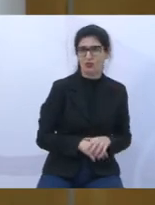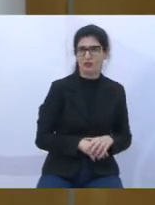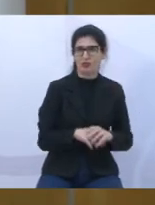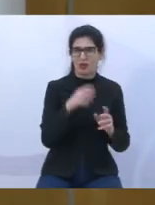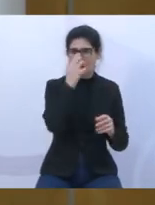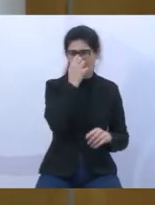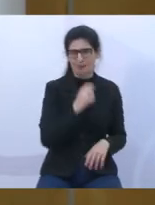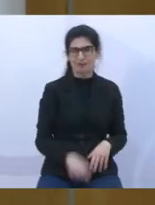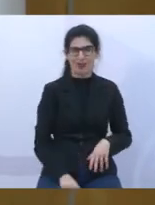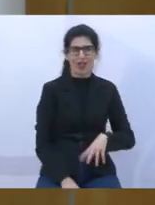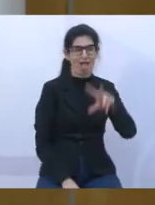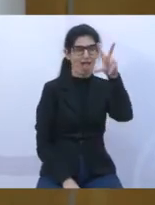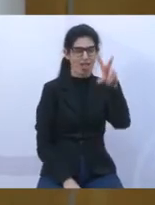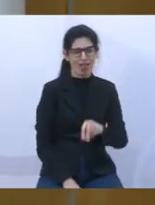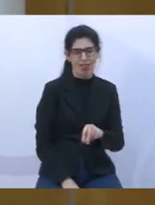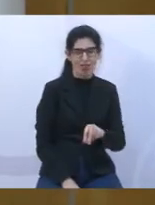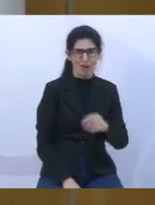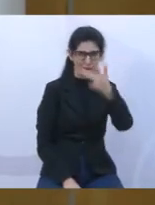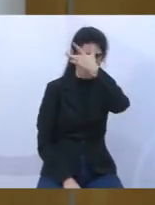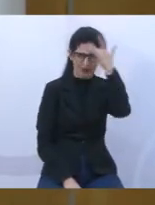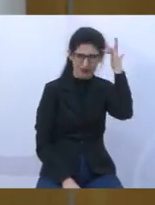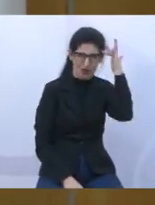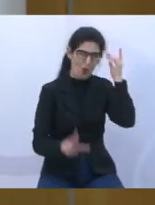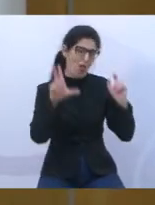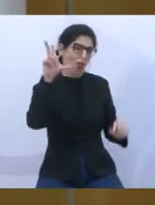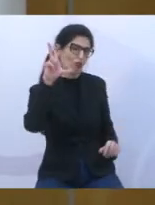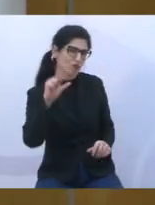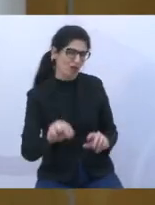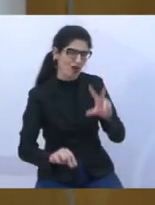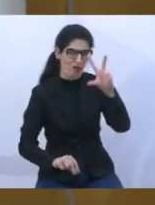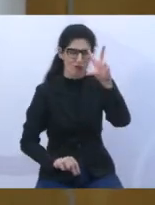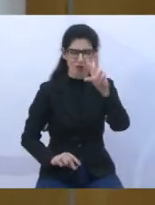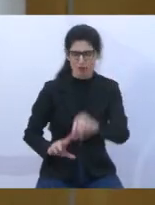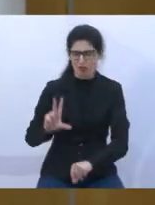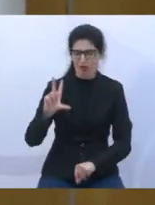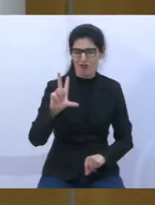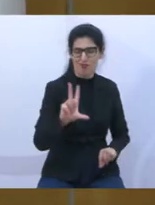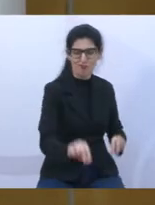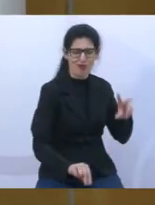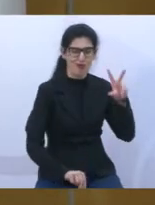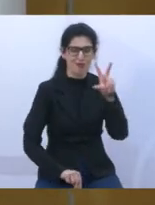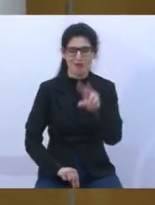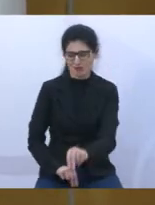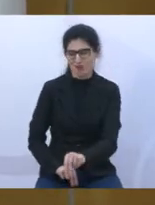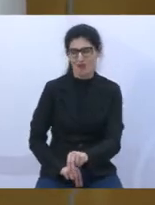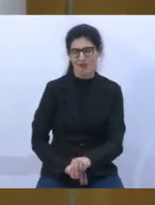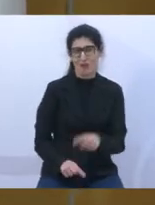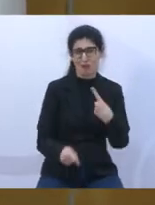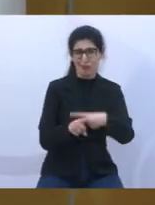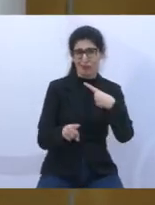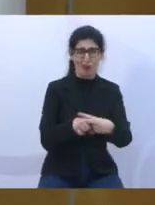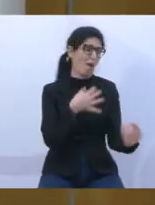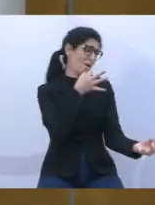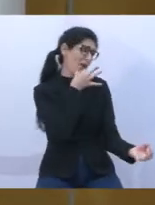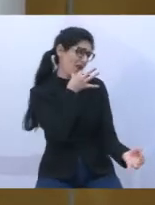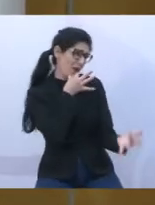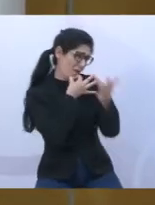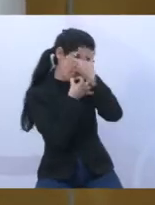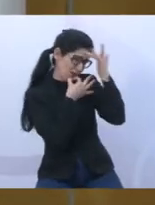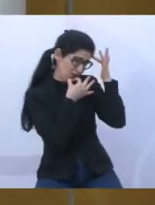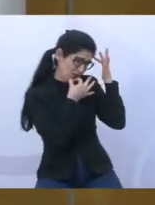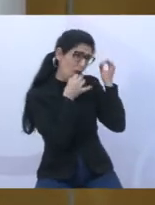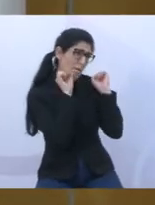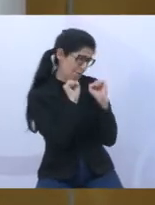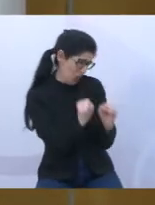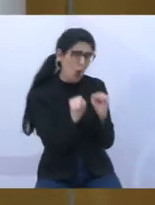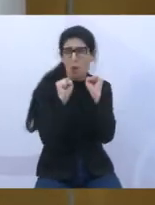iludir ludibriar as pessoas pediram a opinião das pessoas e depois não deixar